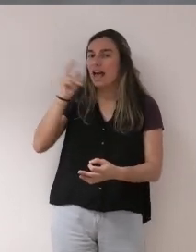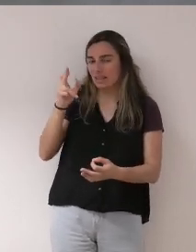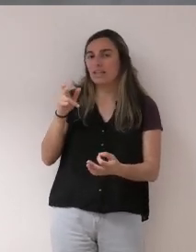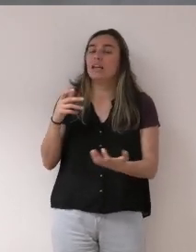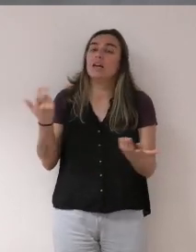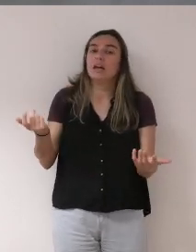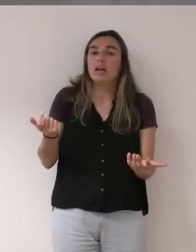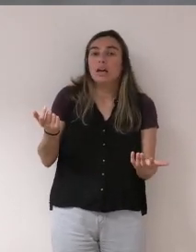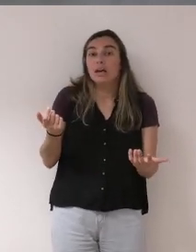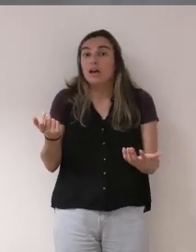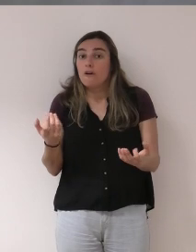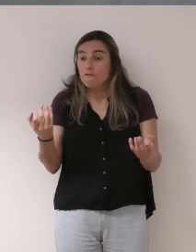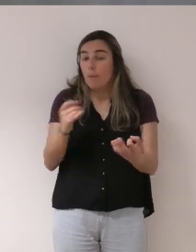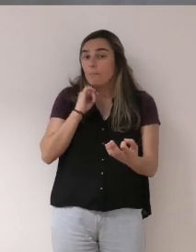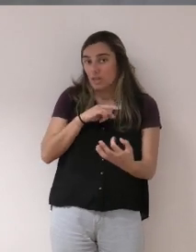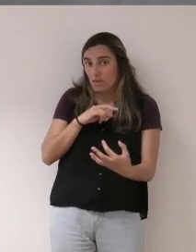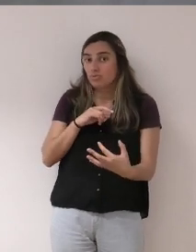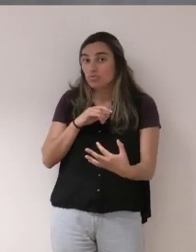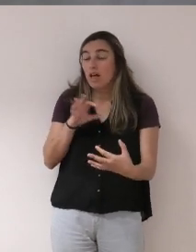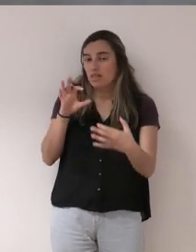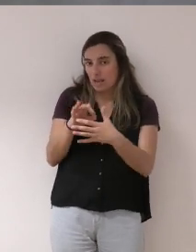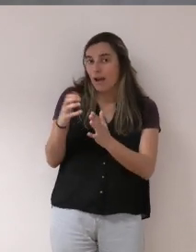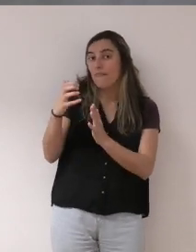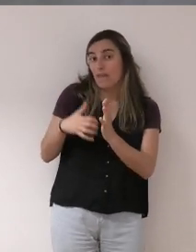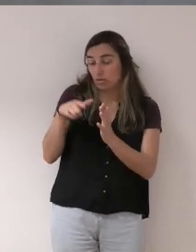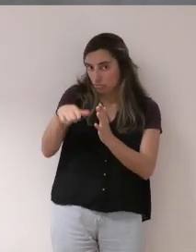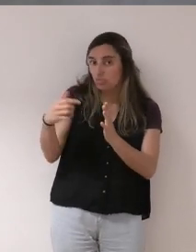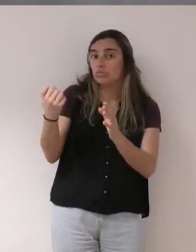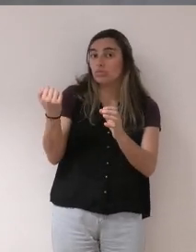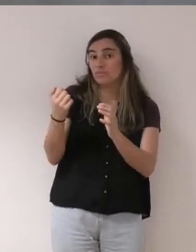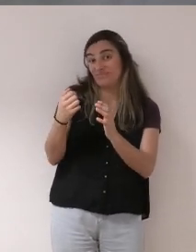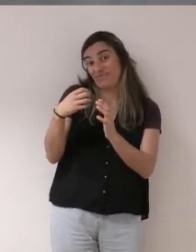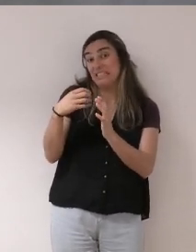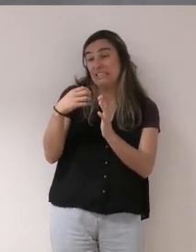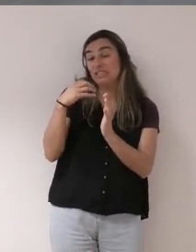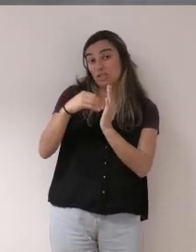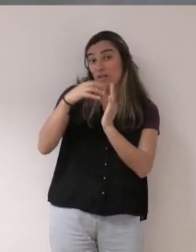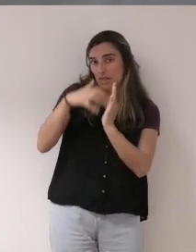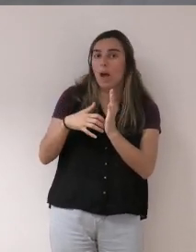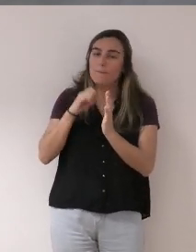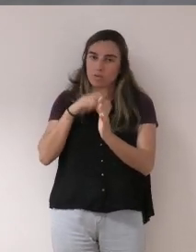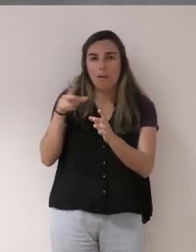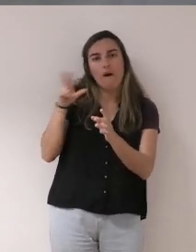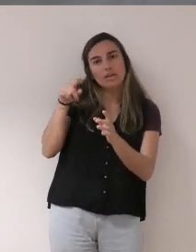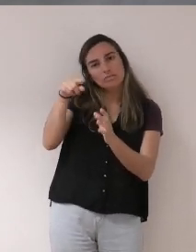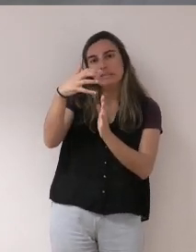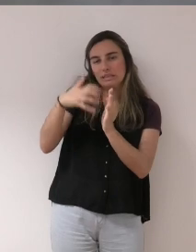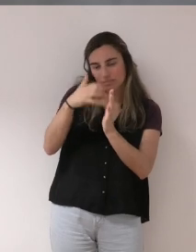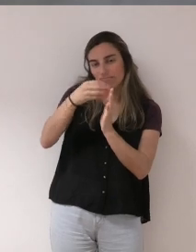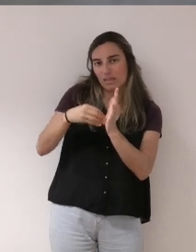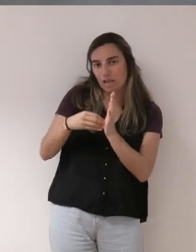as hostilidades lendo esse texto, não é? Sim, já que se deu ao trabalho de escrever um textinho, podíamos ouvi-lo ler o texto e depois continuamos a nossa